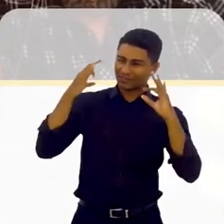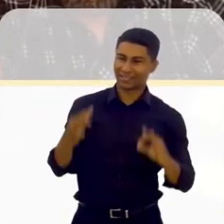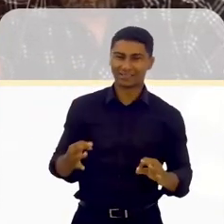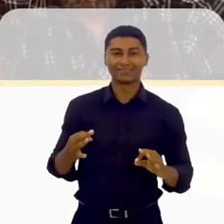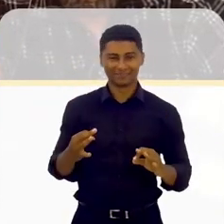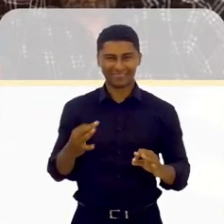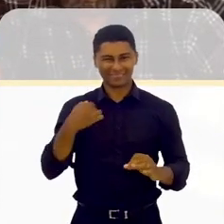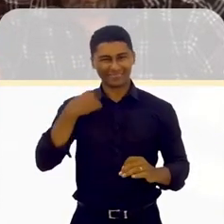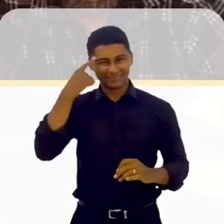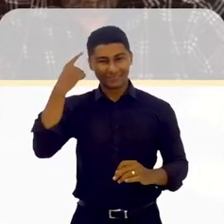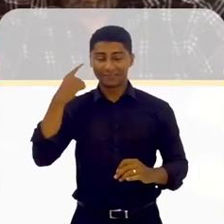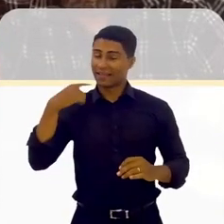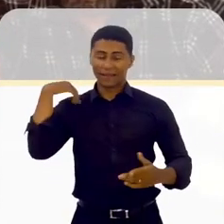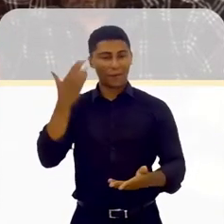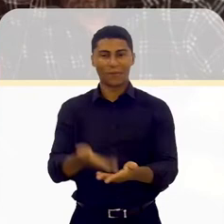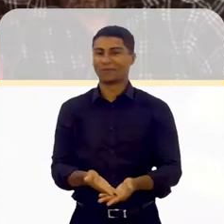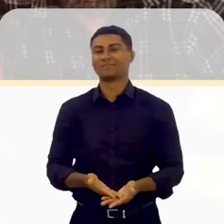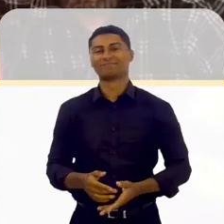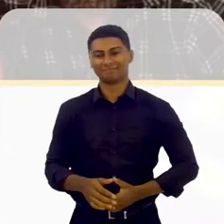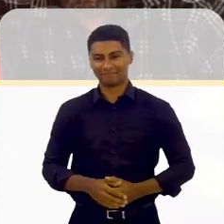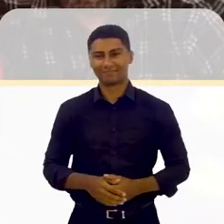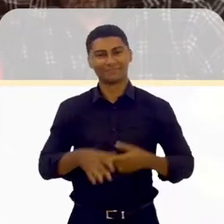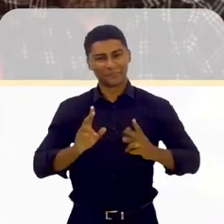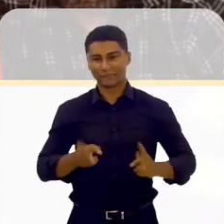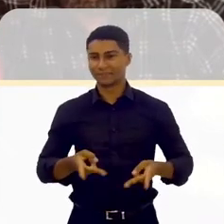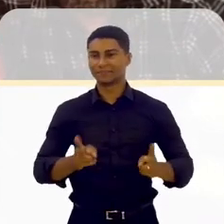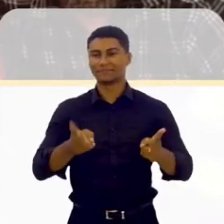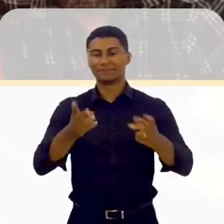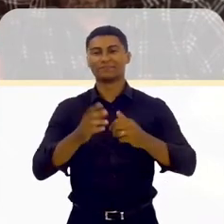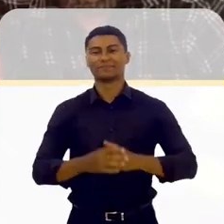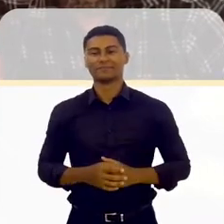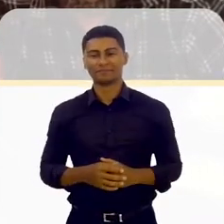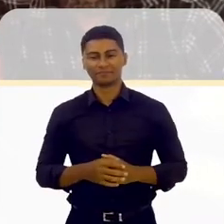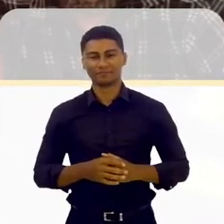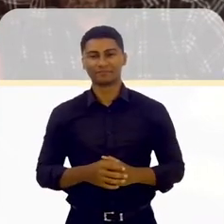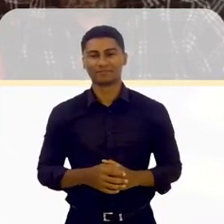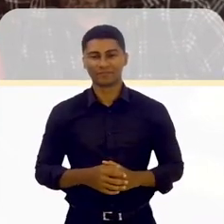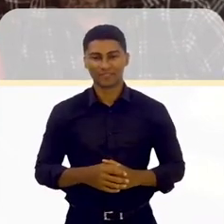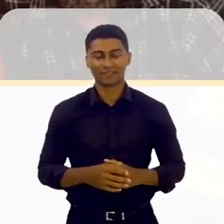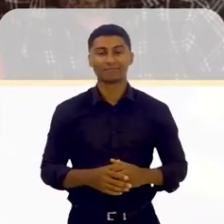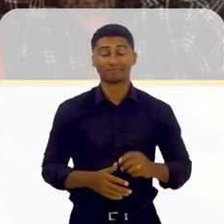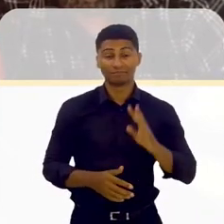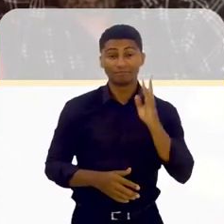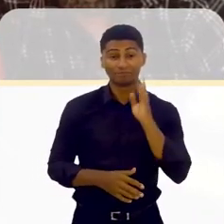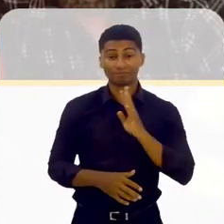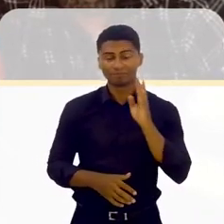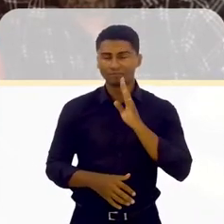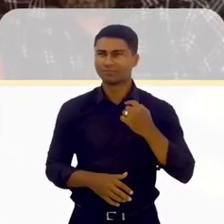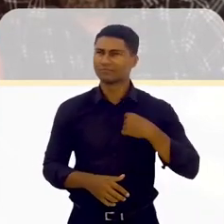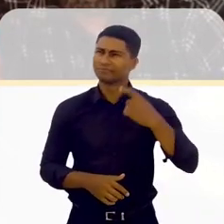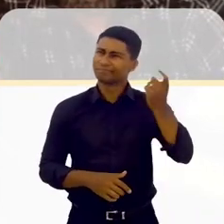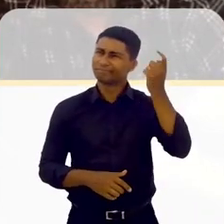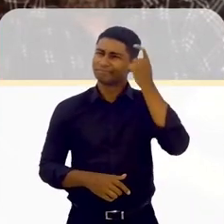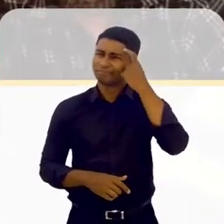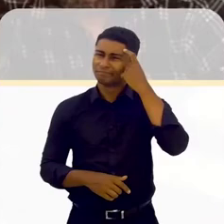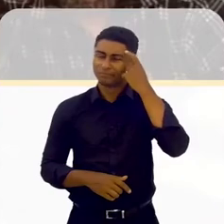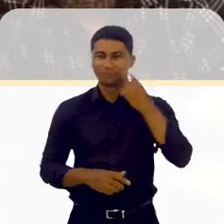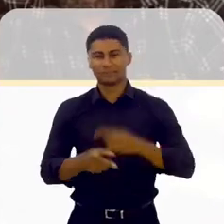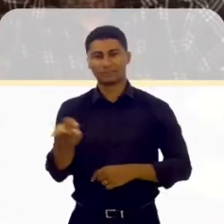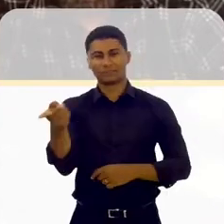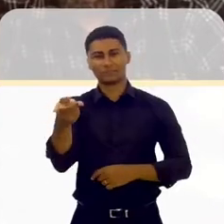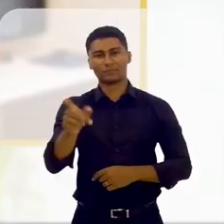embora. E aí a gente tá aí, ó. Bacana. A gente seguiu, seguiu. Que bacana. Eu imagino para vocês